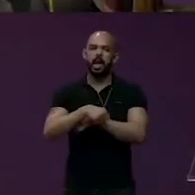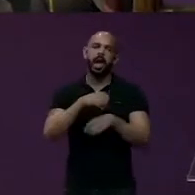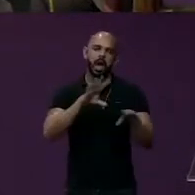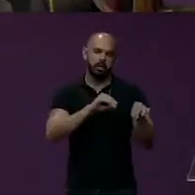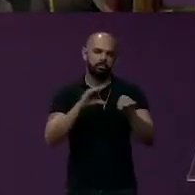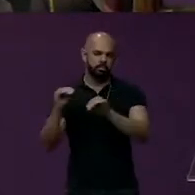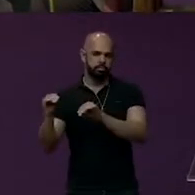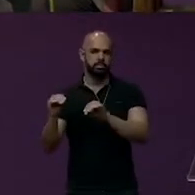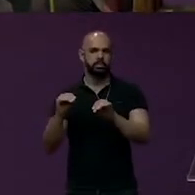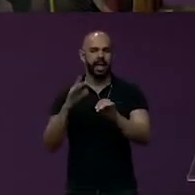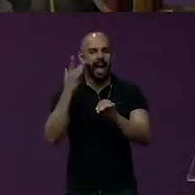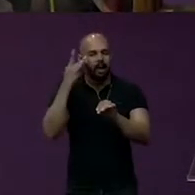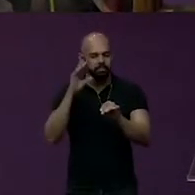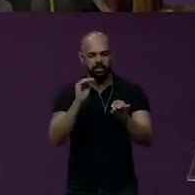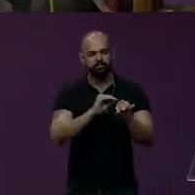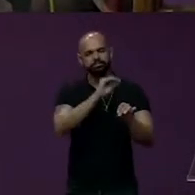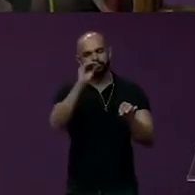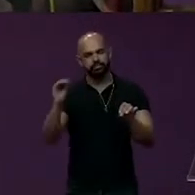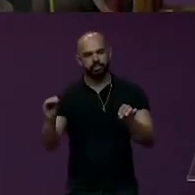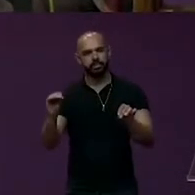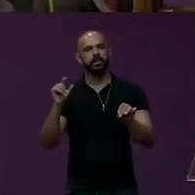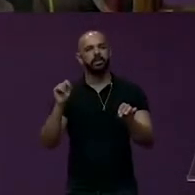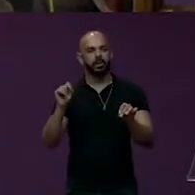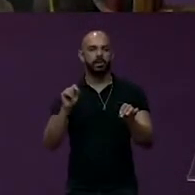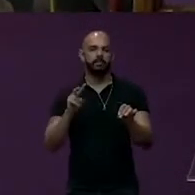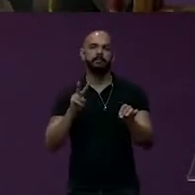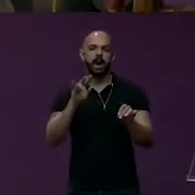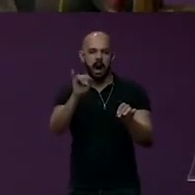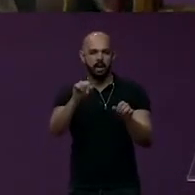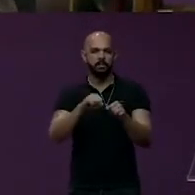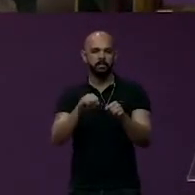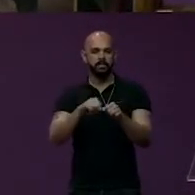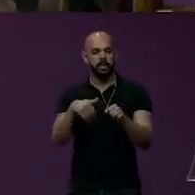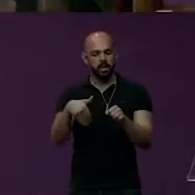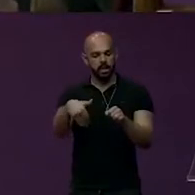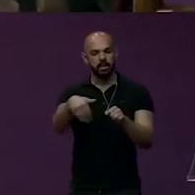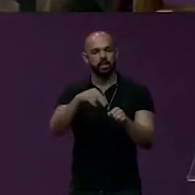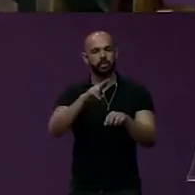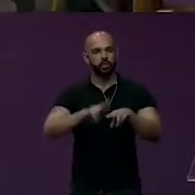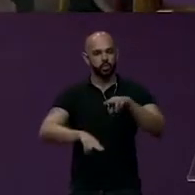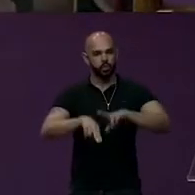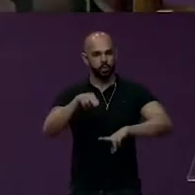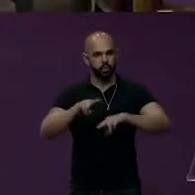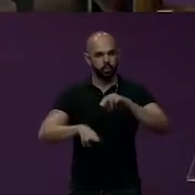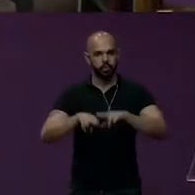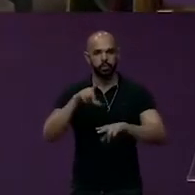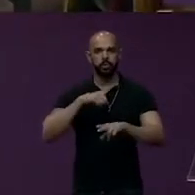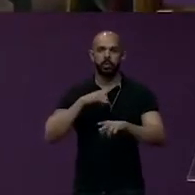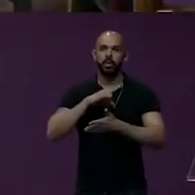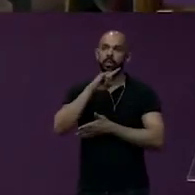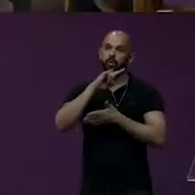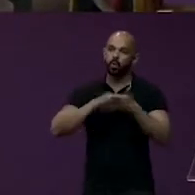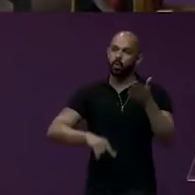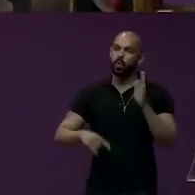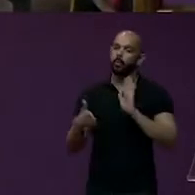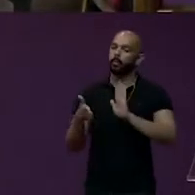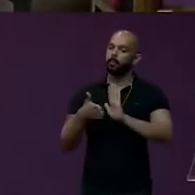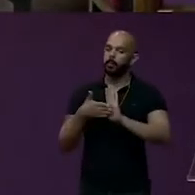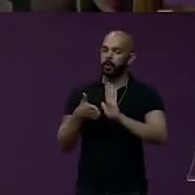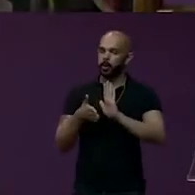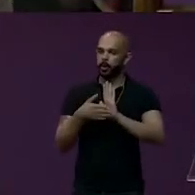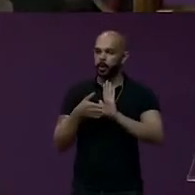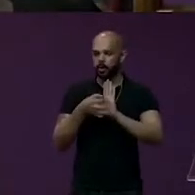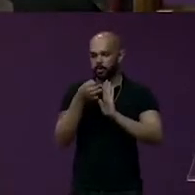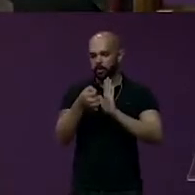o seminário que seria amanhã, mas que nós vamos realizar ainda em junho, de ter documentos